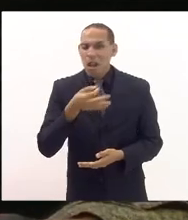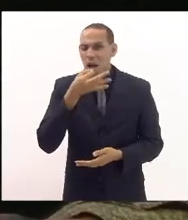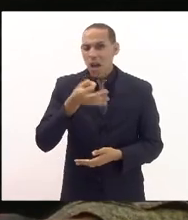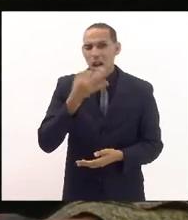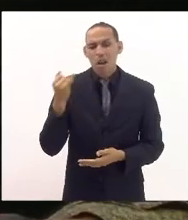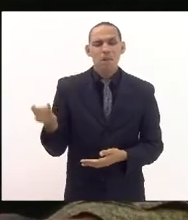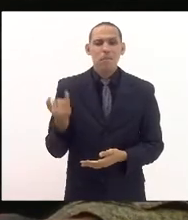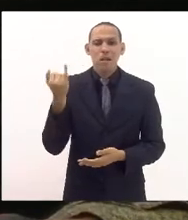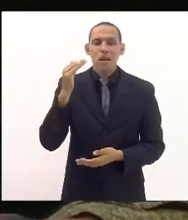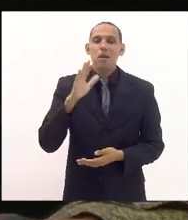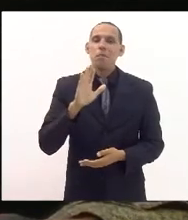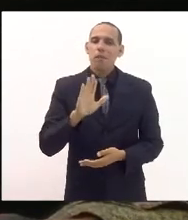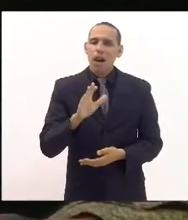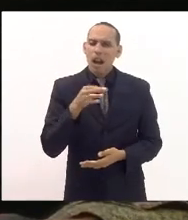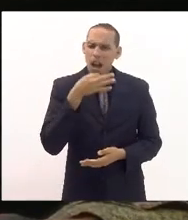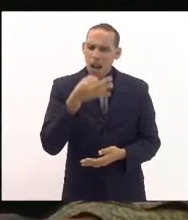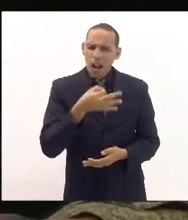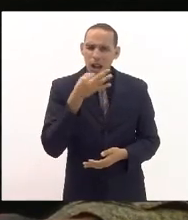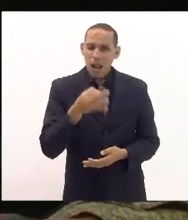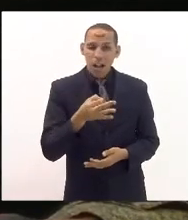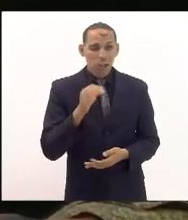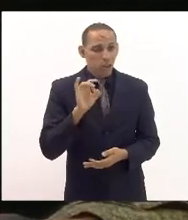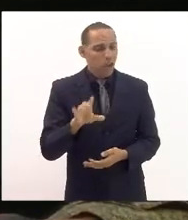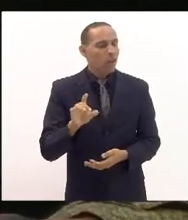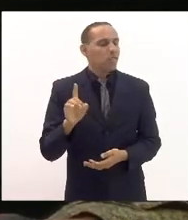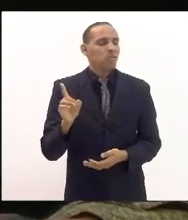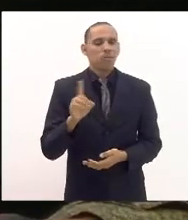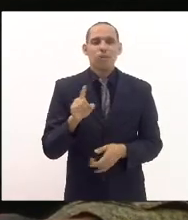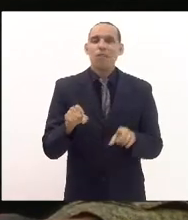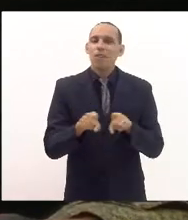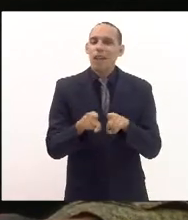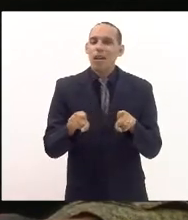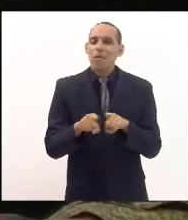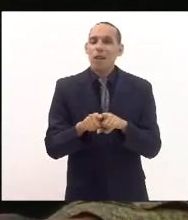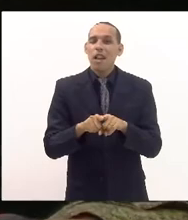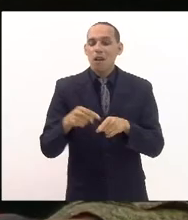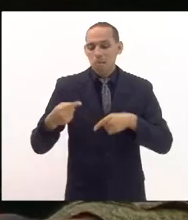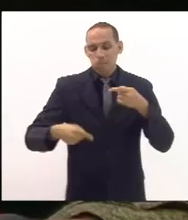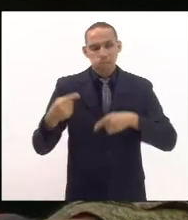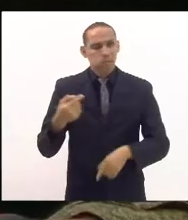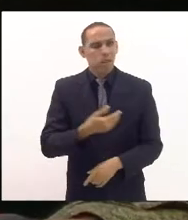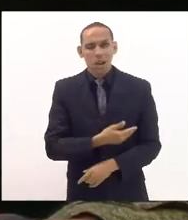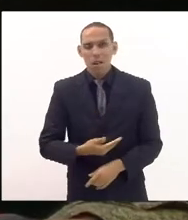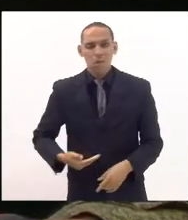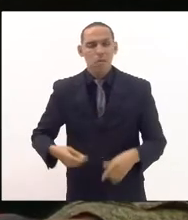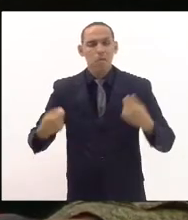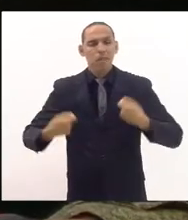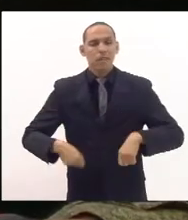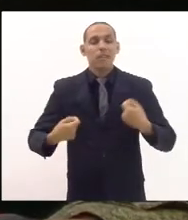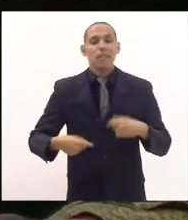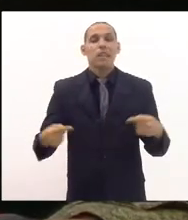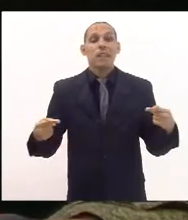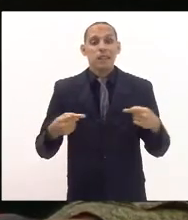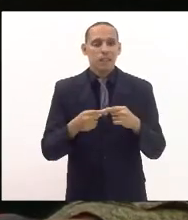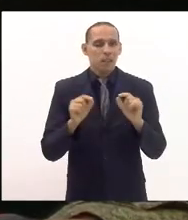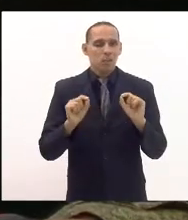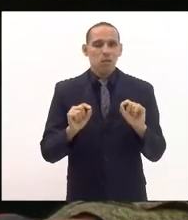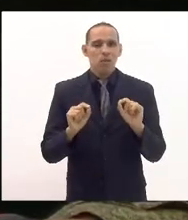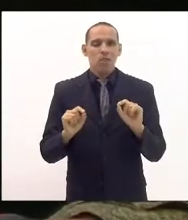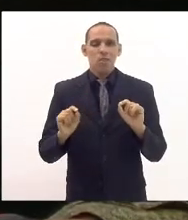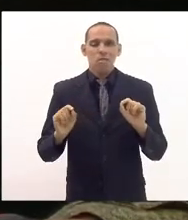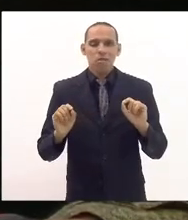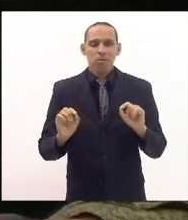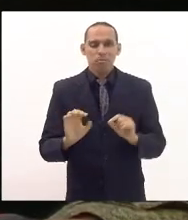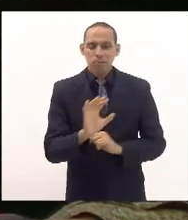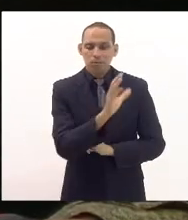mas mais do que ter alarmes a gente precisa garantir uma política pública efetiva ligada questão